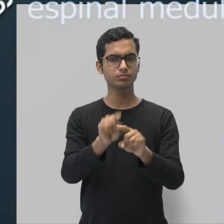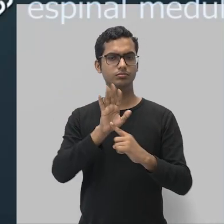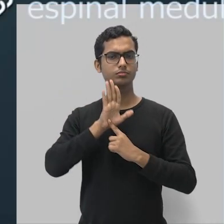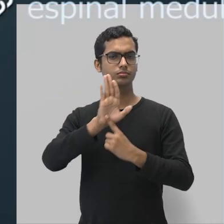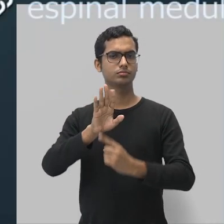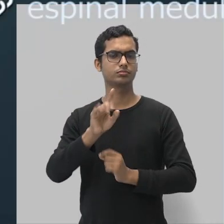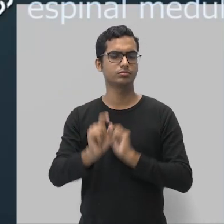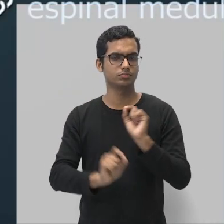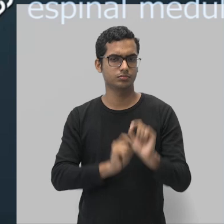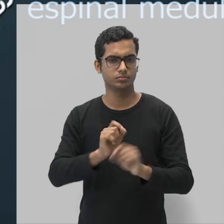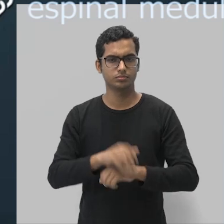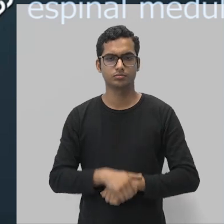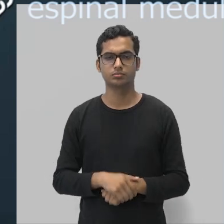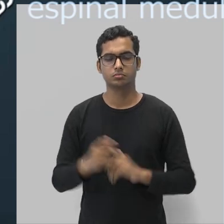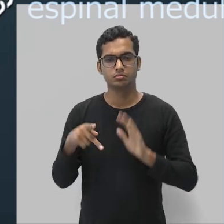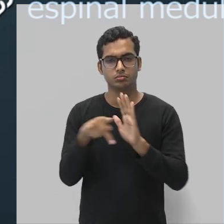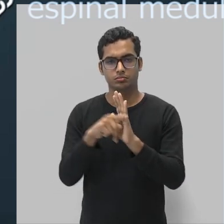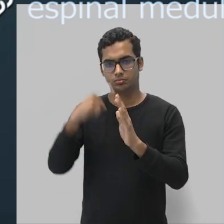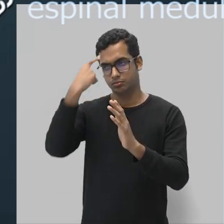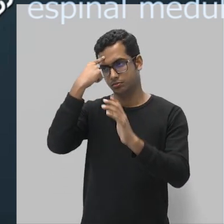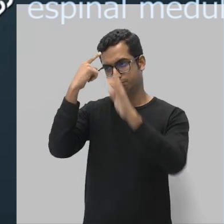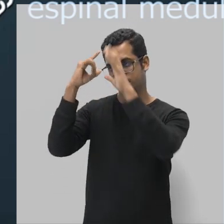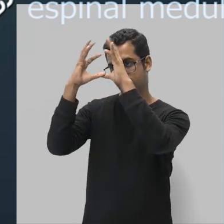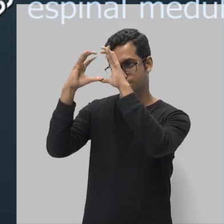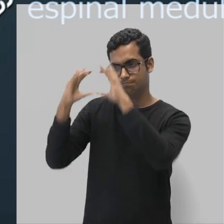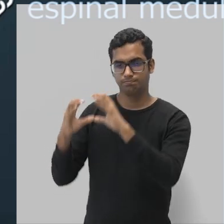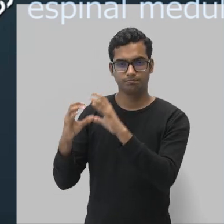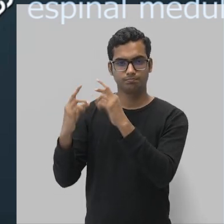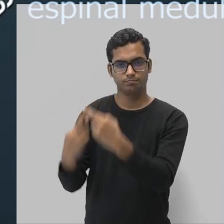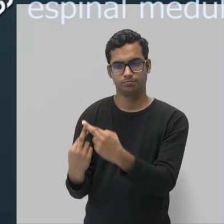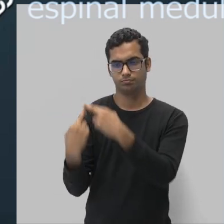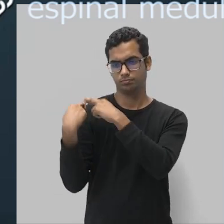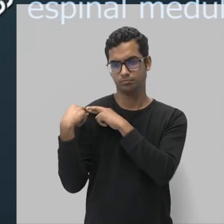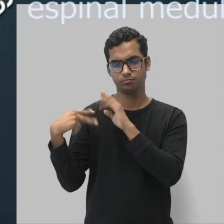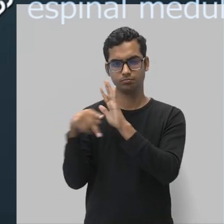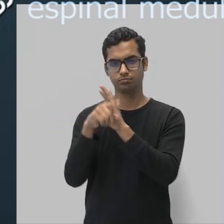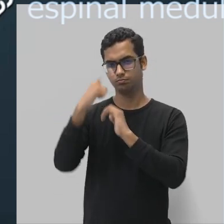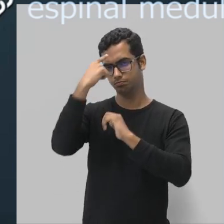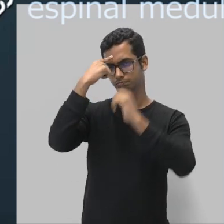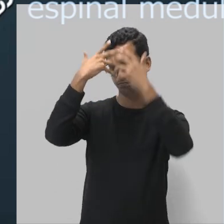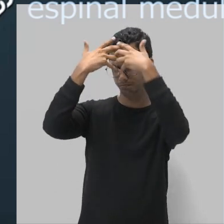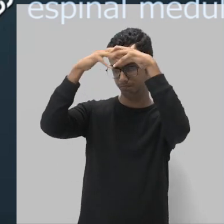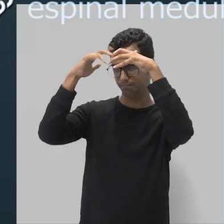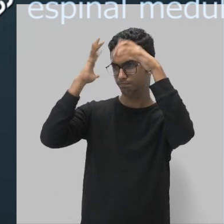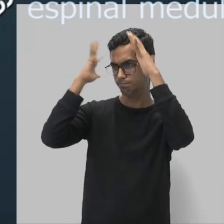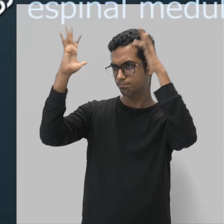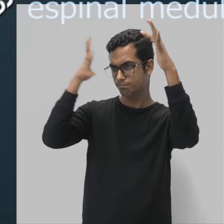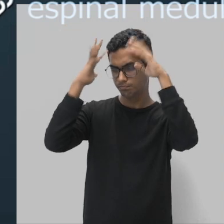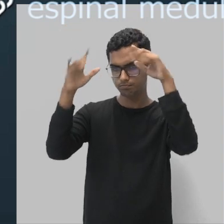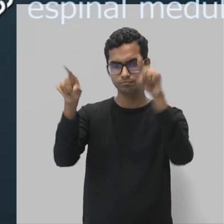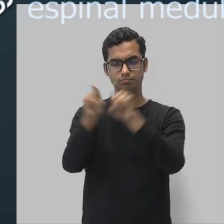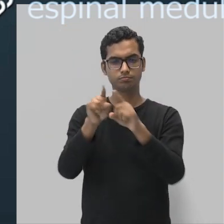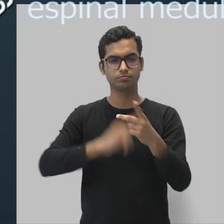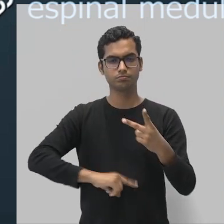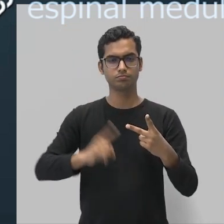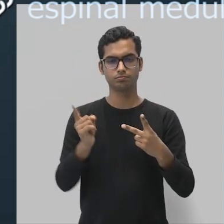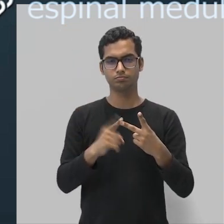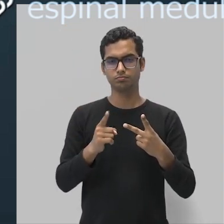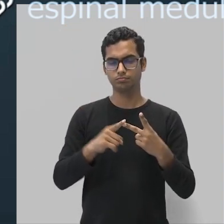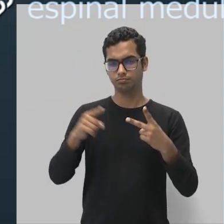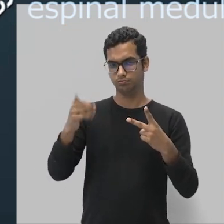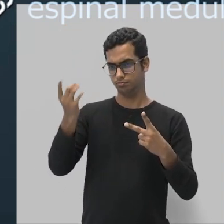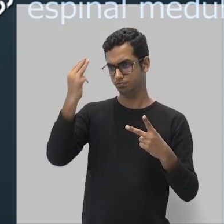por cérebro, que ele é o responsável pelo pensamento, a memória,